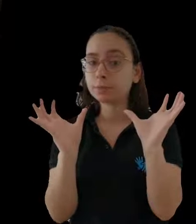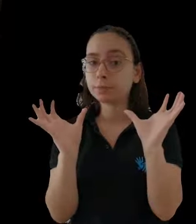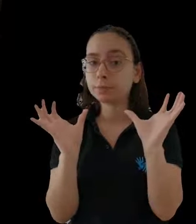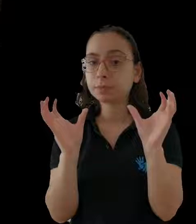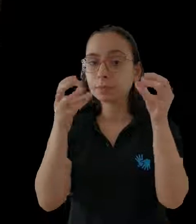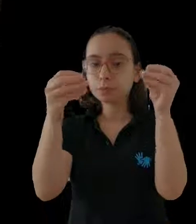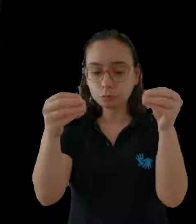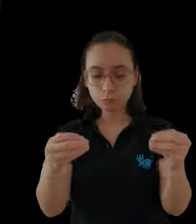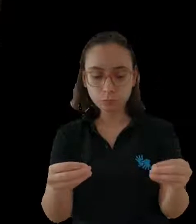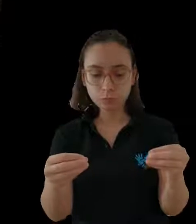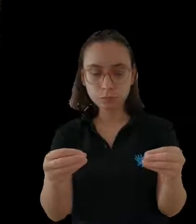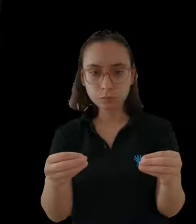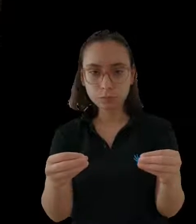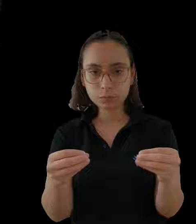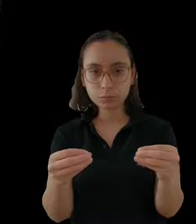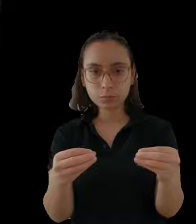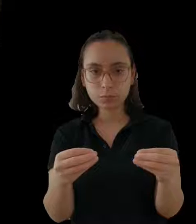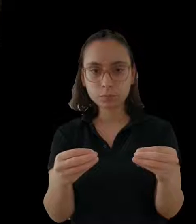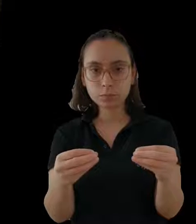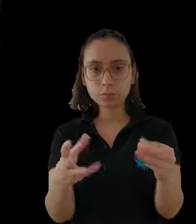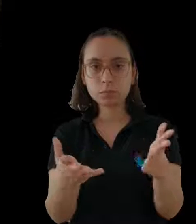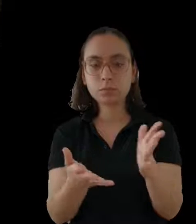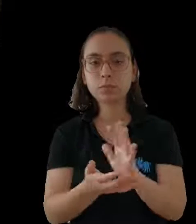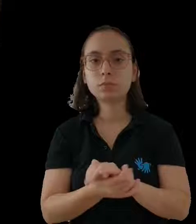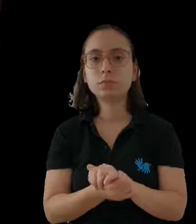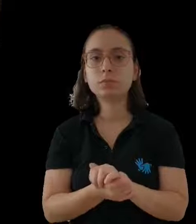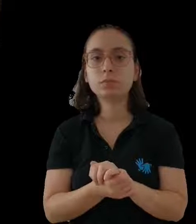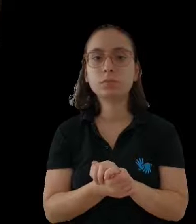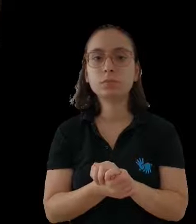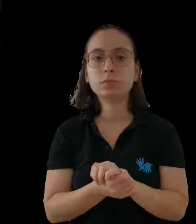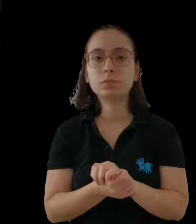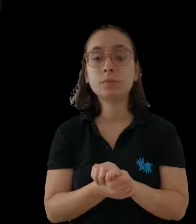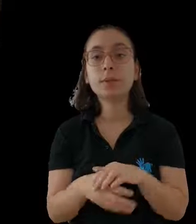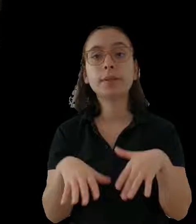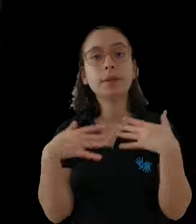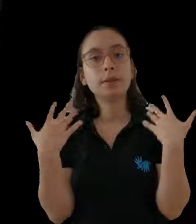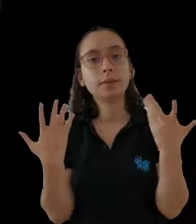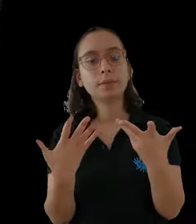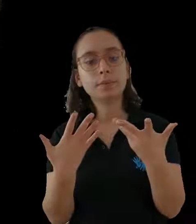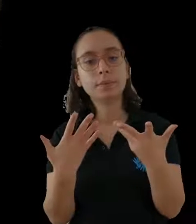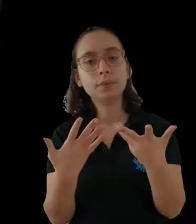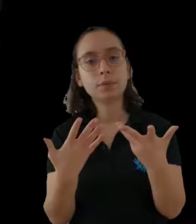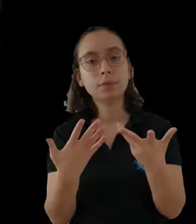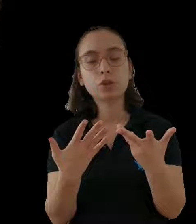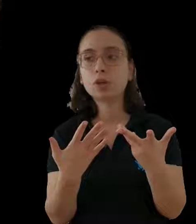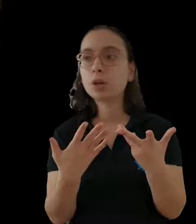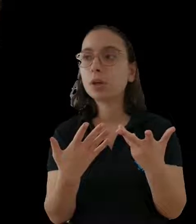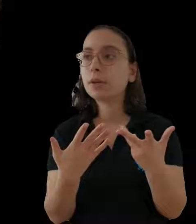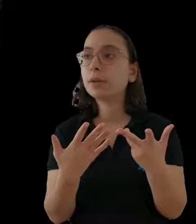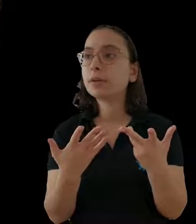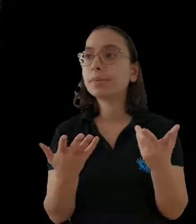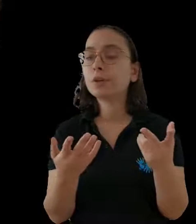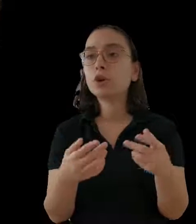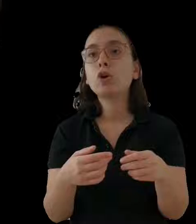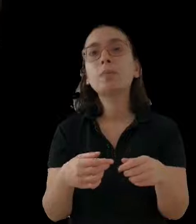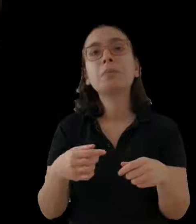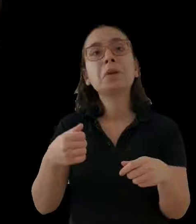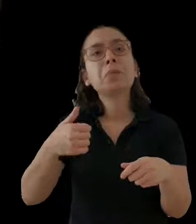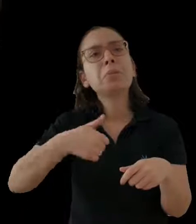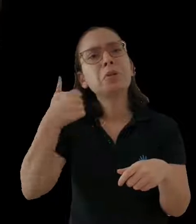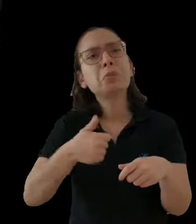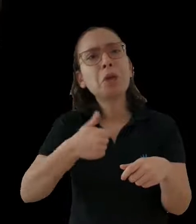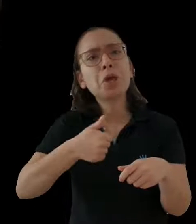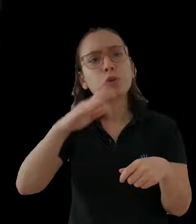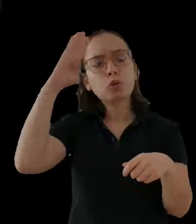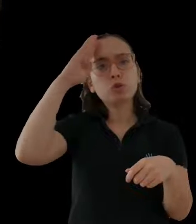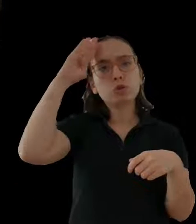castelo pode ficar exatamente ali. Ele está no castelo. Mostra o castelo. E aí, nesse momento, aparece o soldado